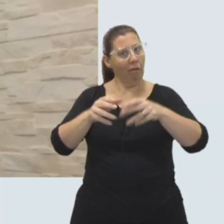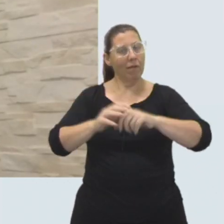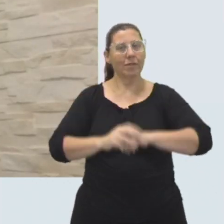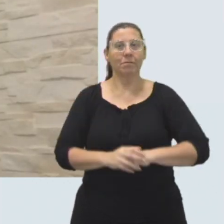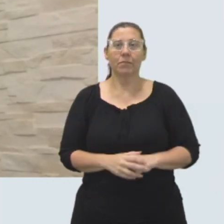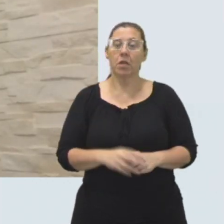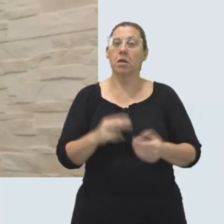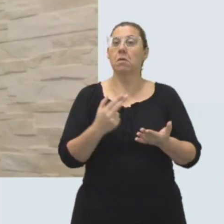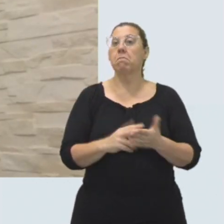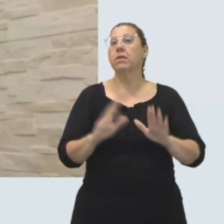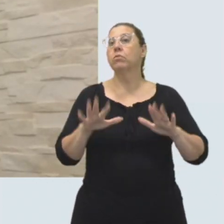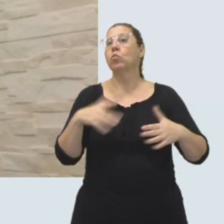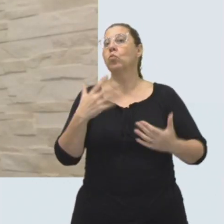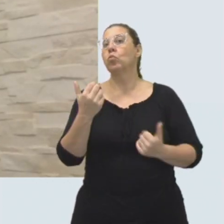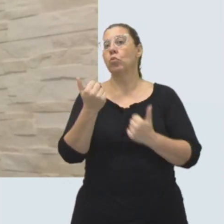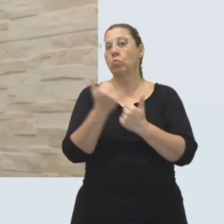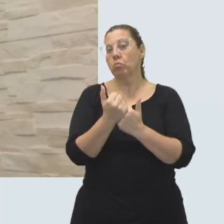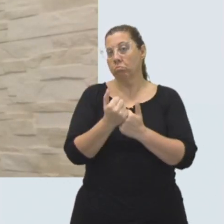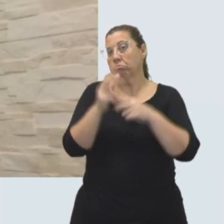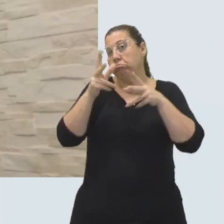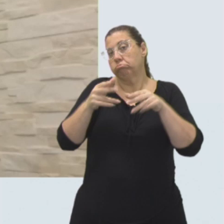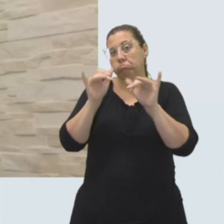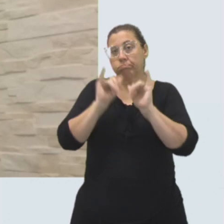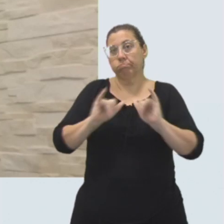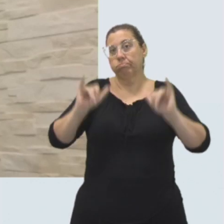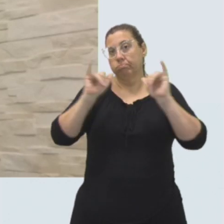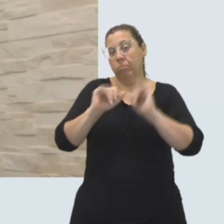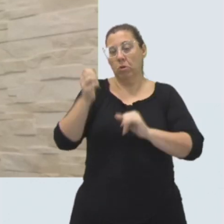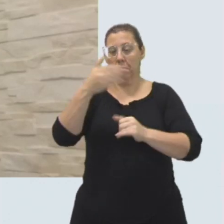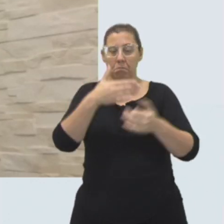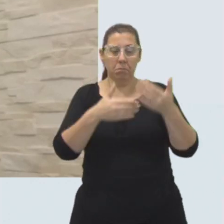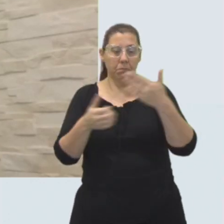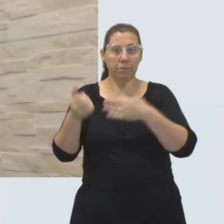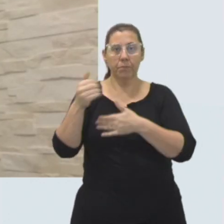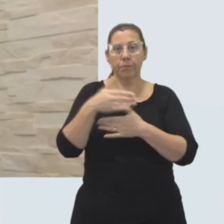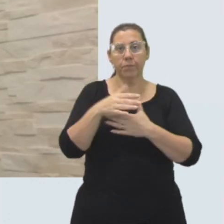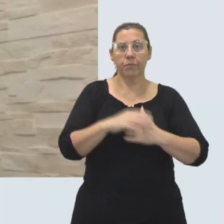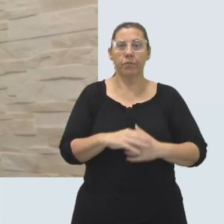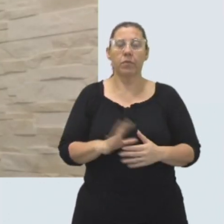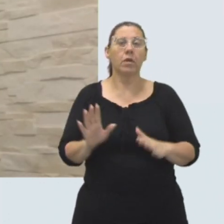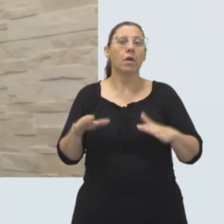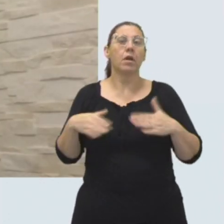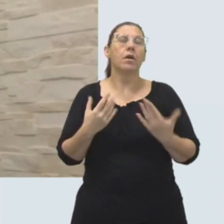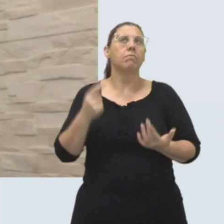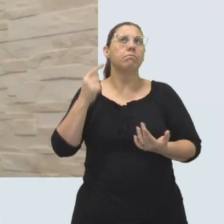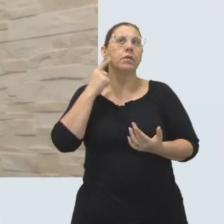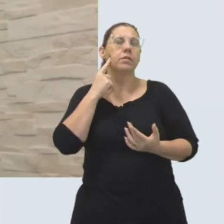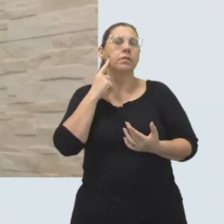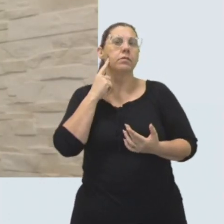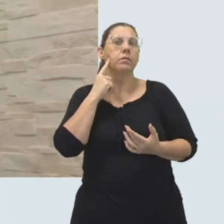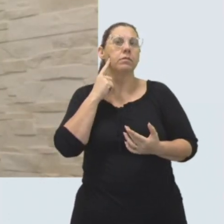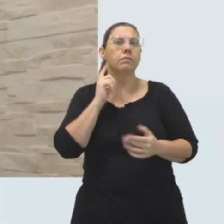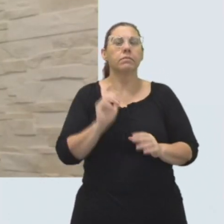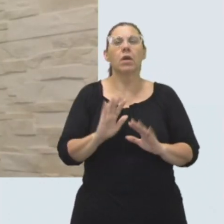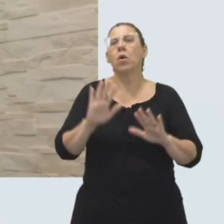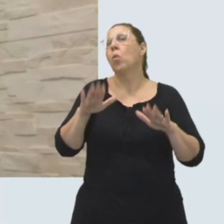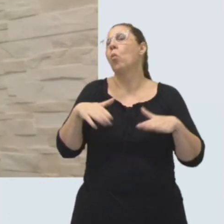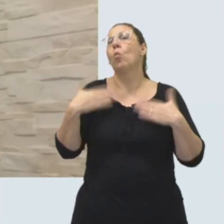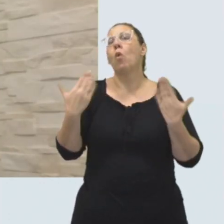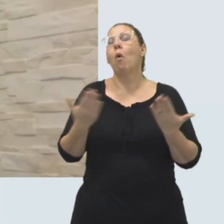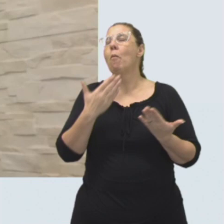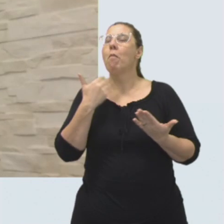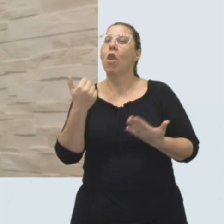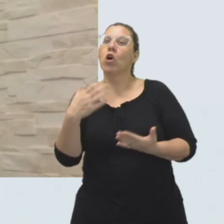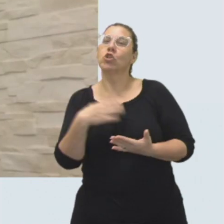quando o suporte é a montagem de uma narrativa no PowerPoint, por exemplo, né? Aí a gente pode pensar assim, qual a melhor forma